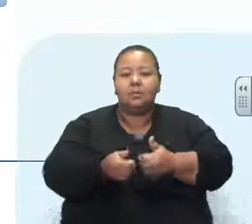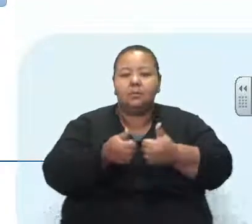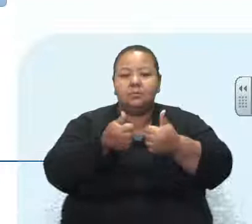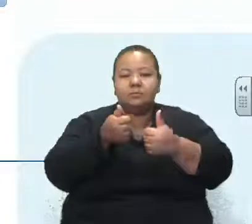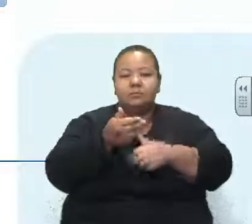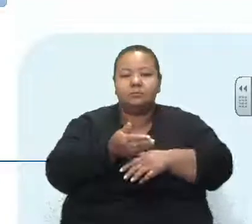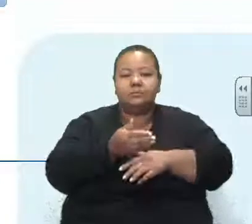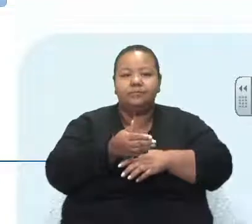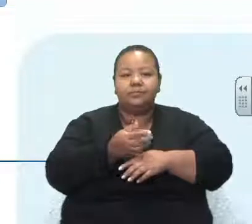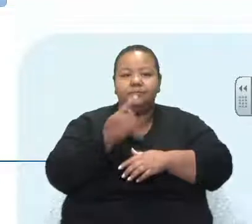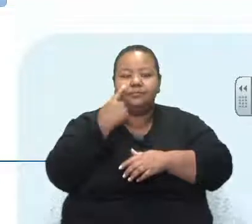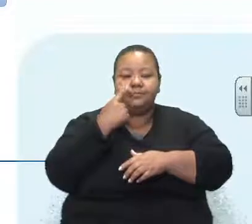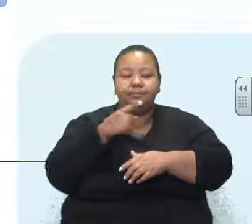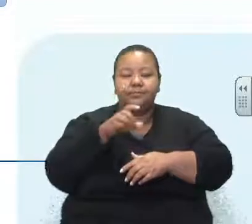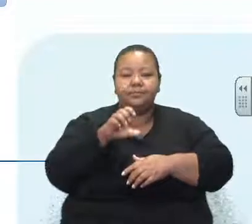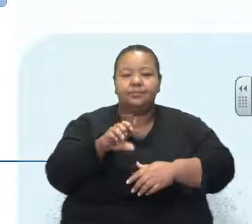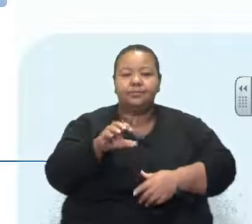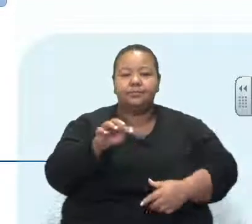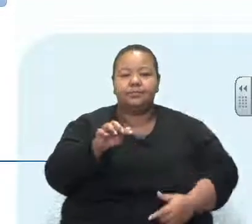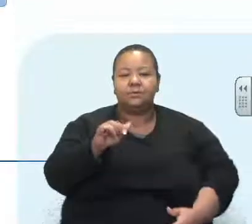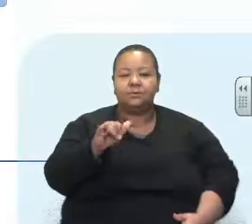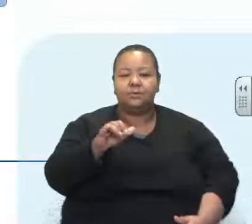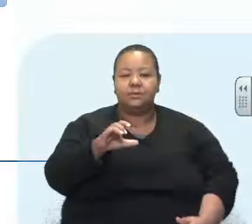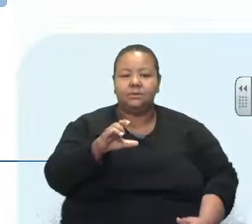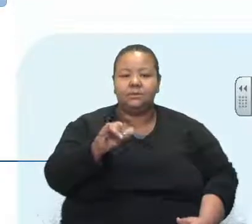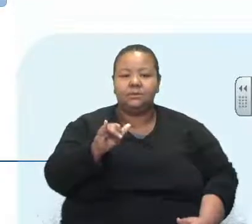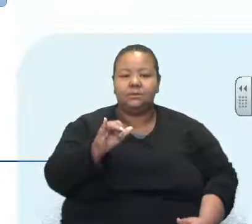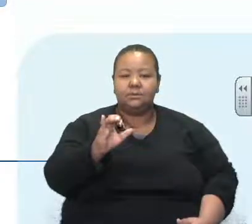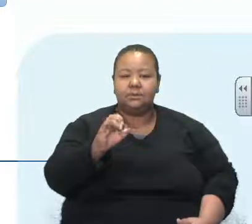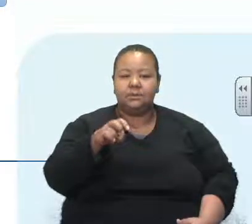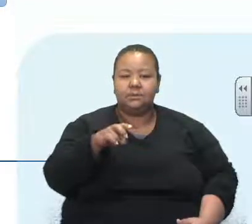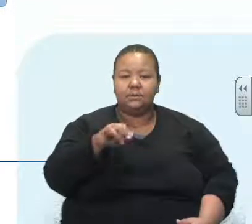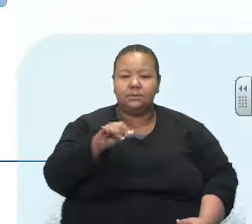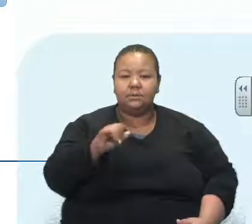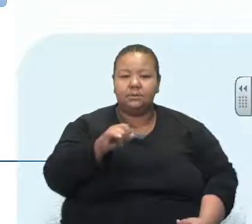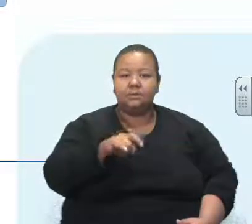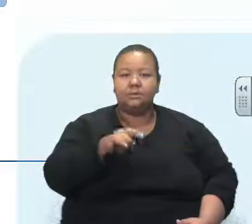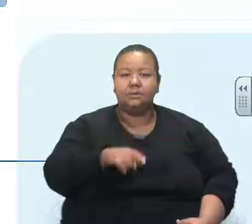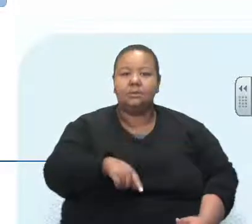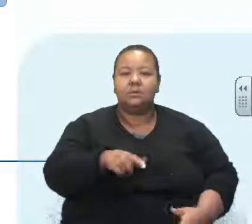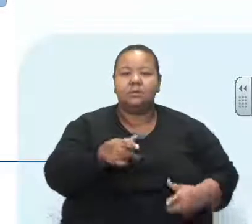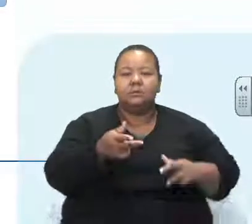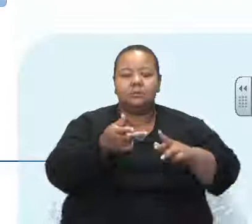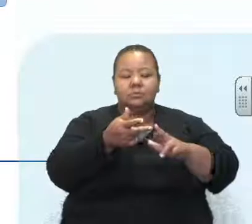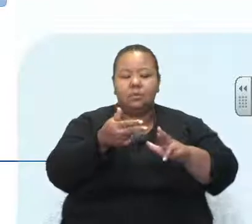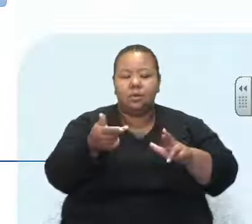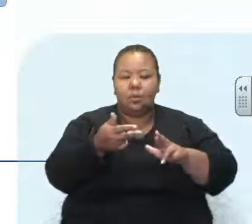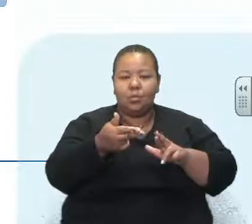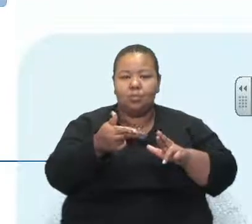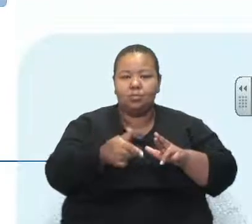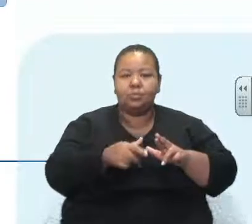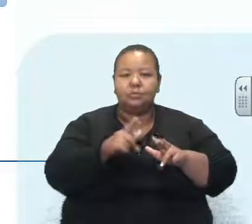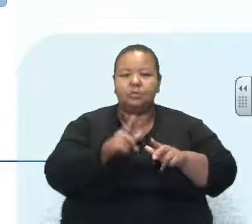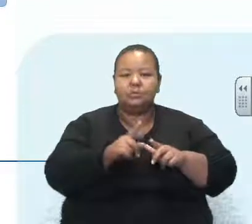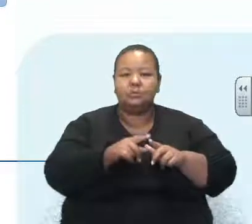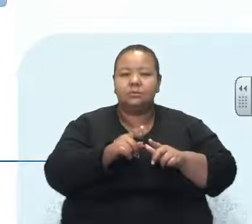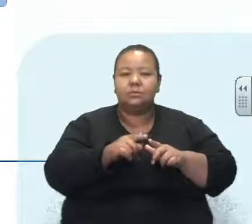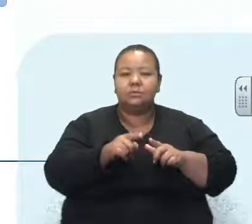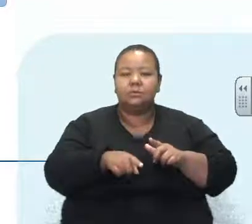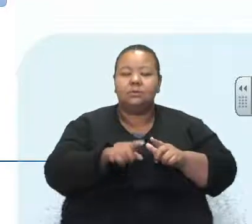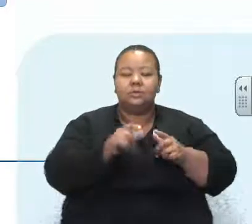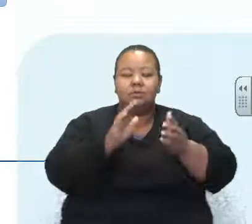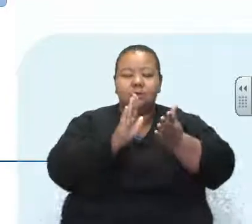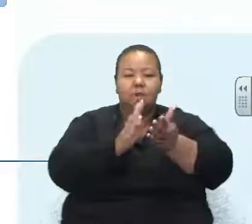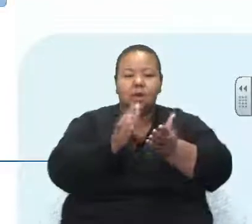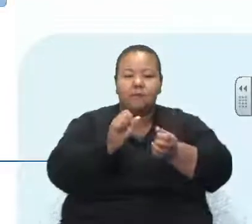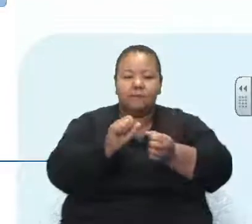A eficiência, ele vai estar relacionado diretamente com meus recursos previstos, ou seja, tudo aquilo que eu orcei